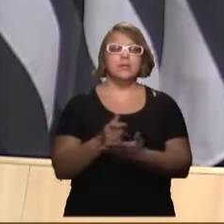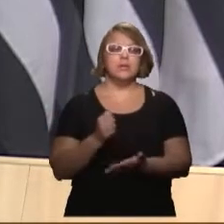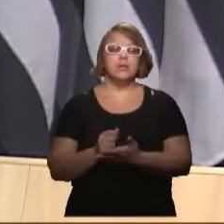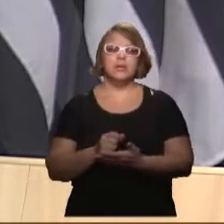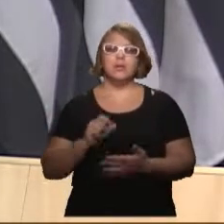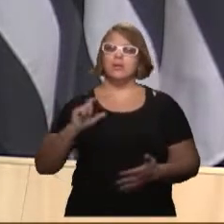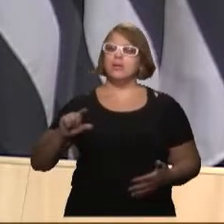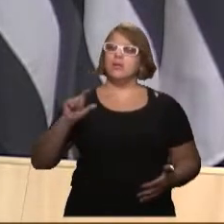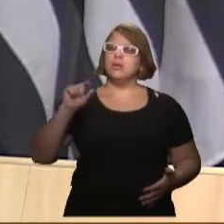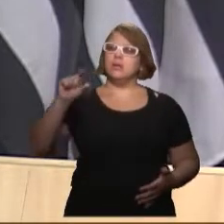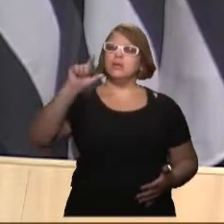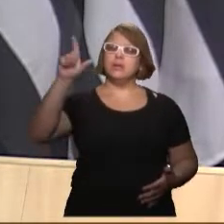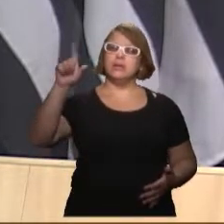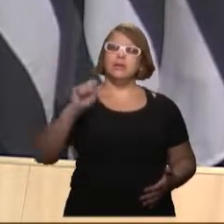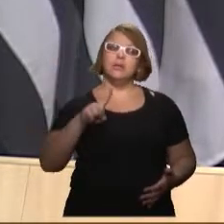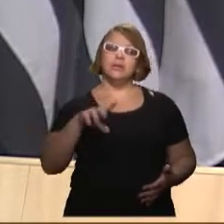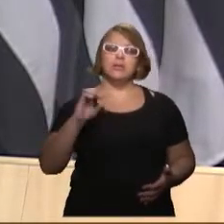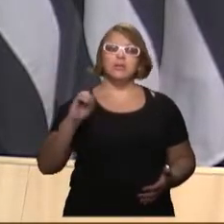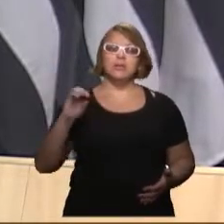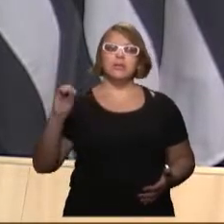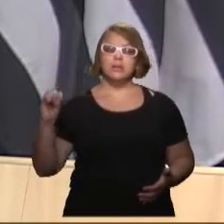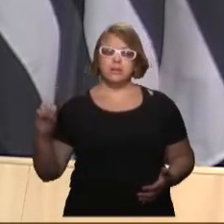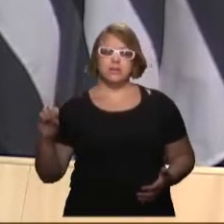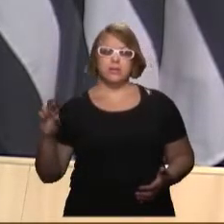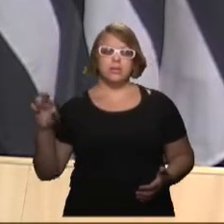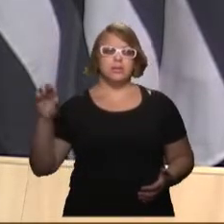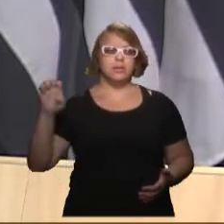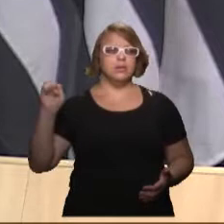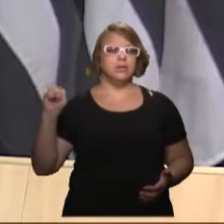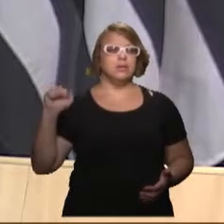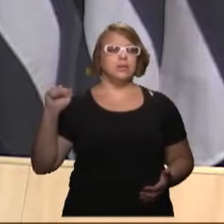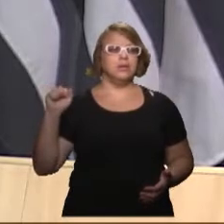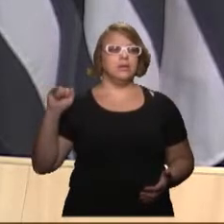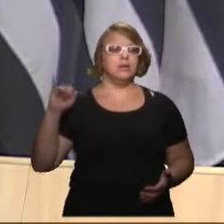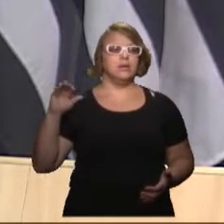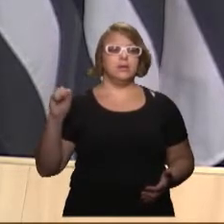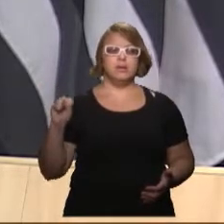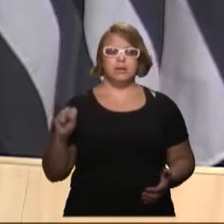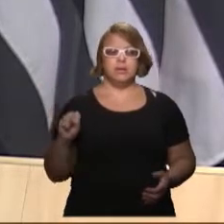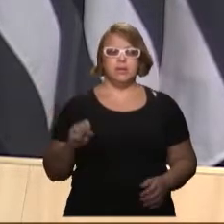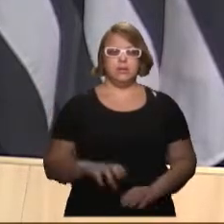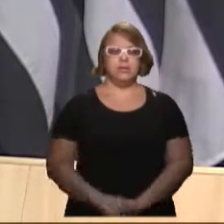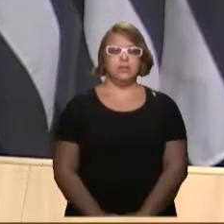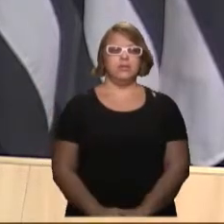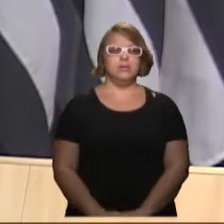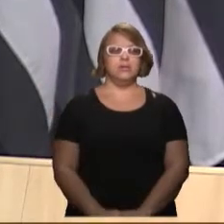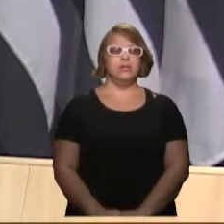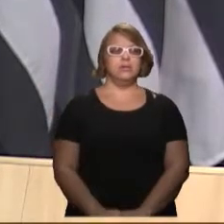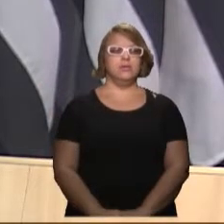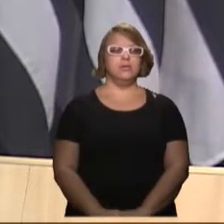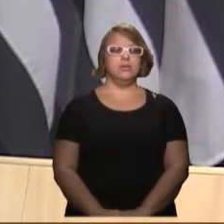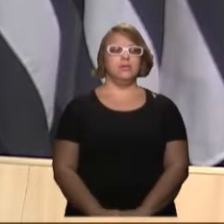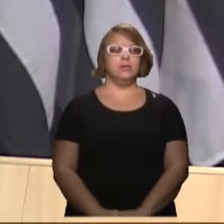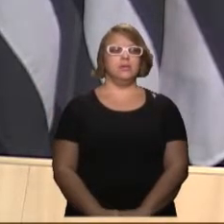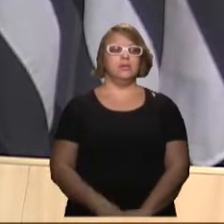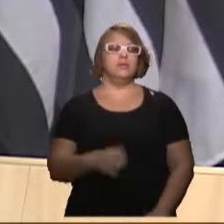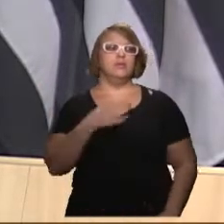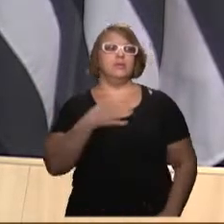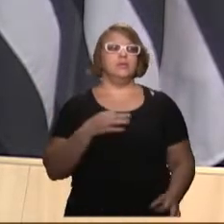né? E essas pessoas muitas vezes não têm nem esse recurso. E mais do que isso, o meu projeto é